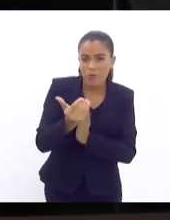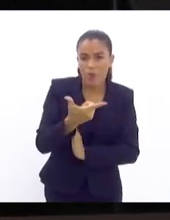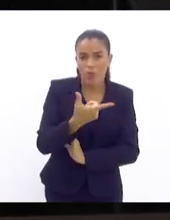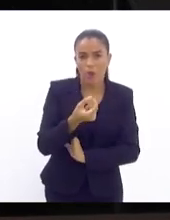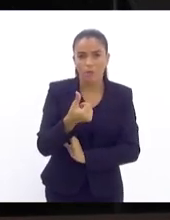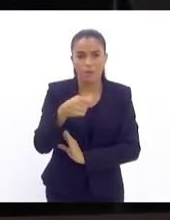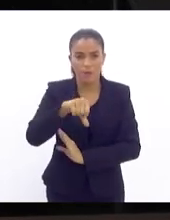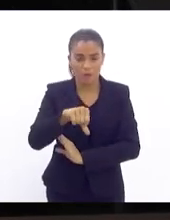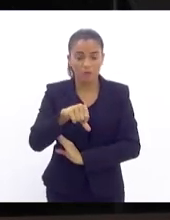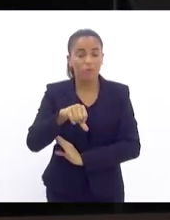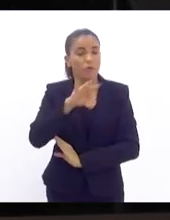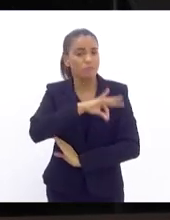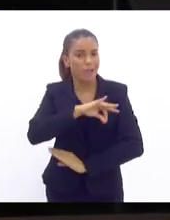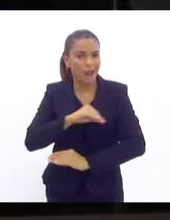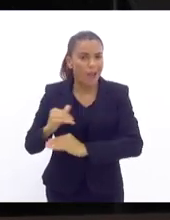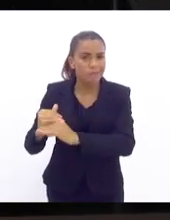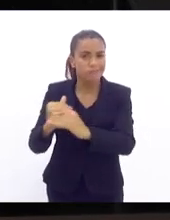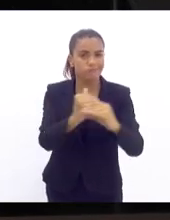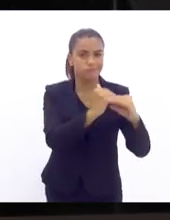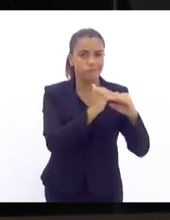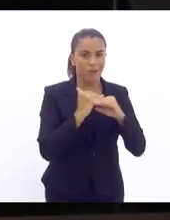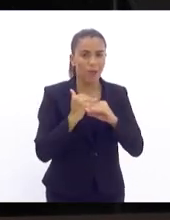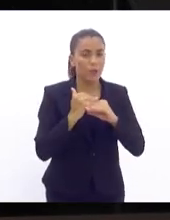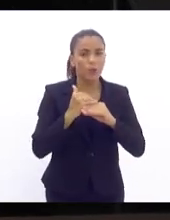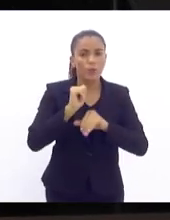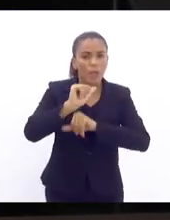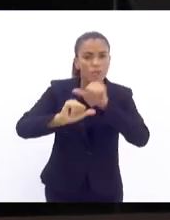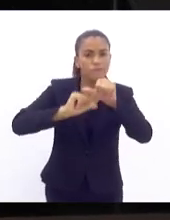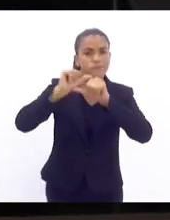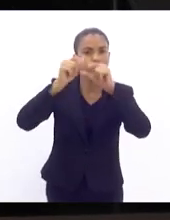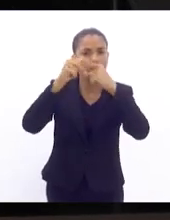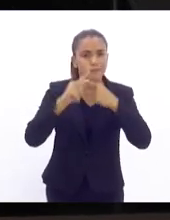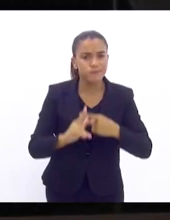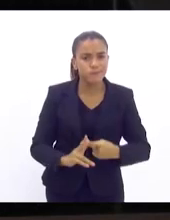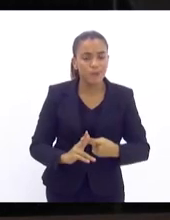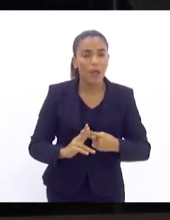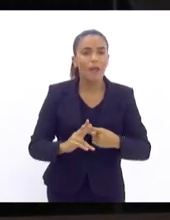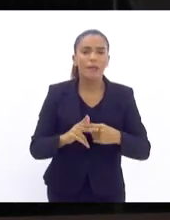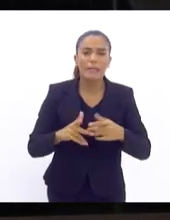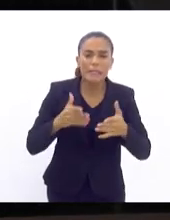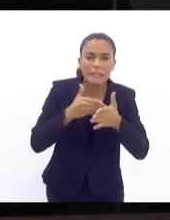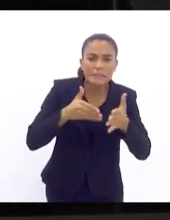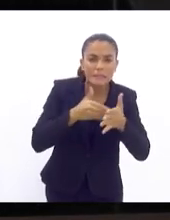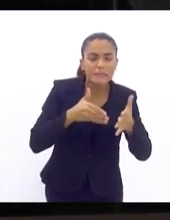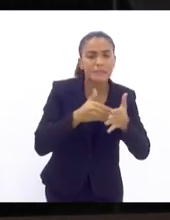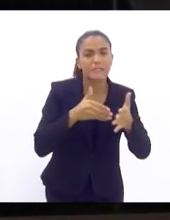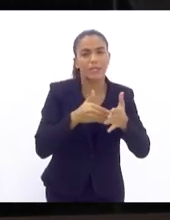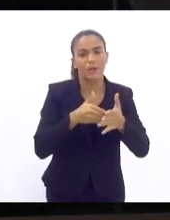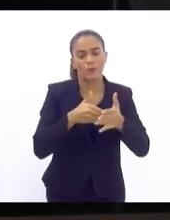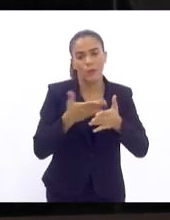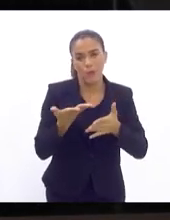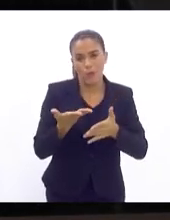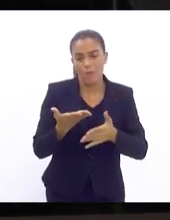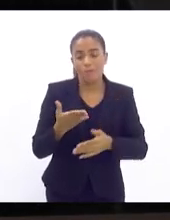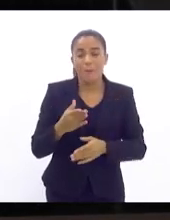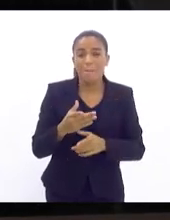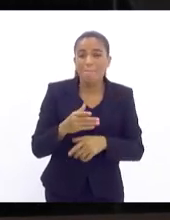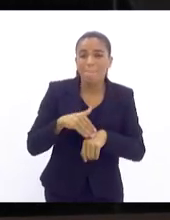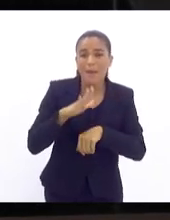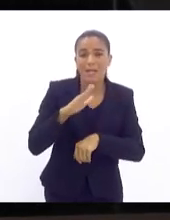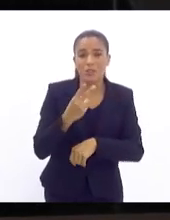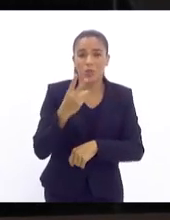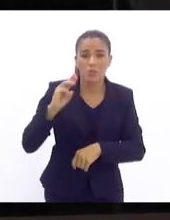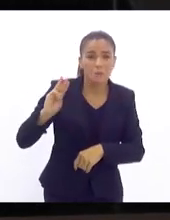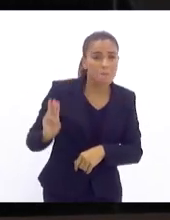o piso regional não é reajustado, impactando o orçamento de mais de 2 milhões de fluminenses